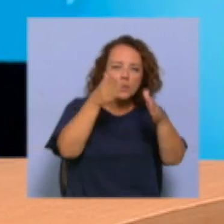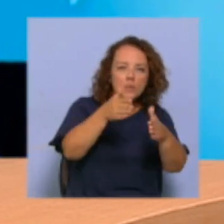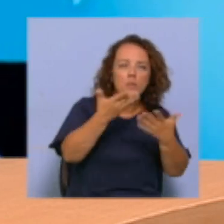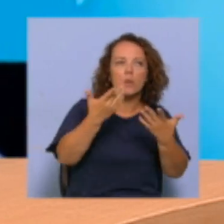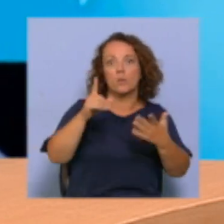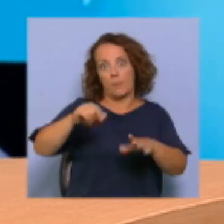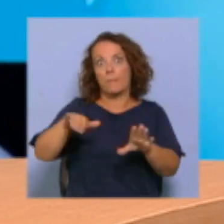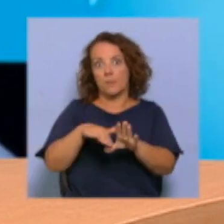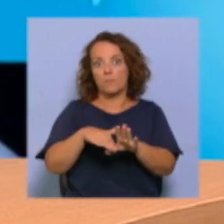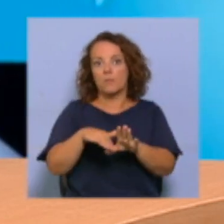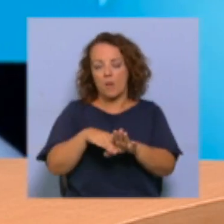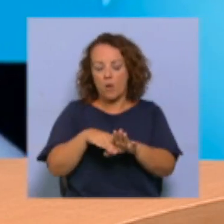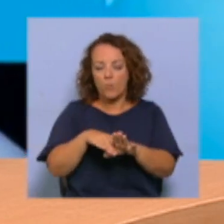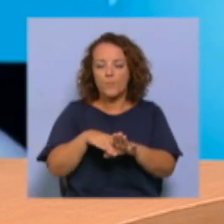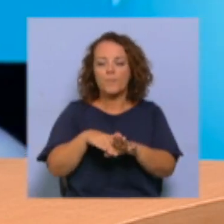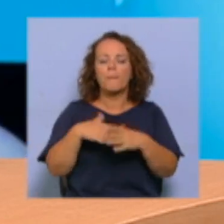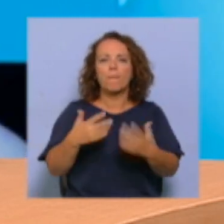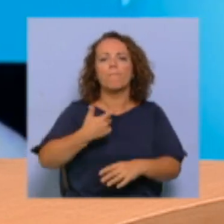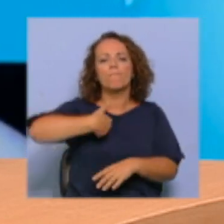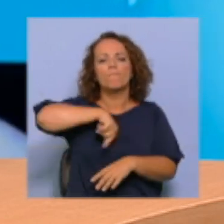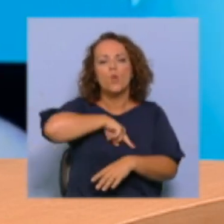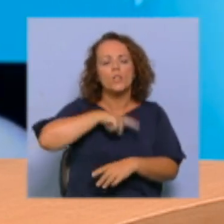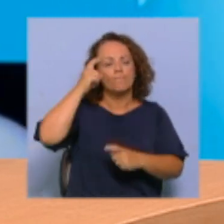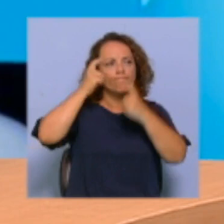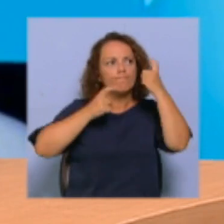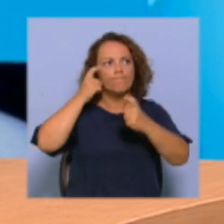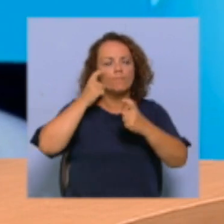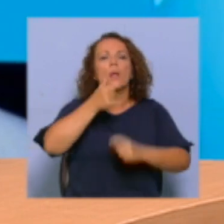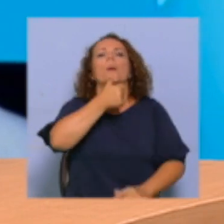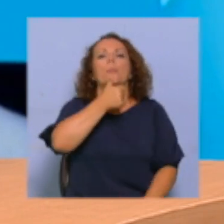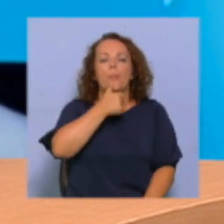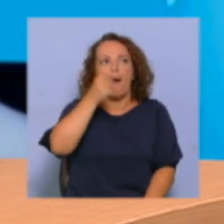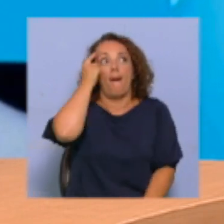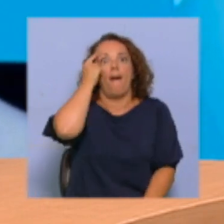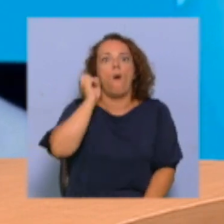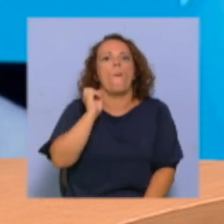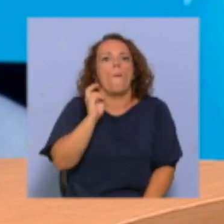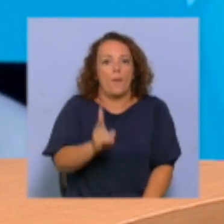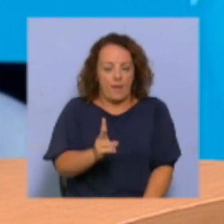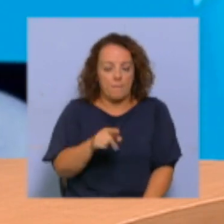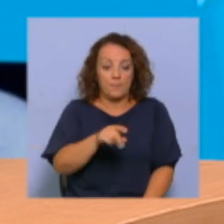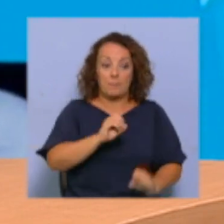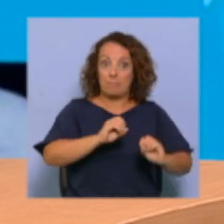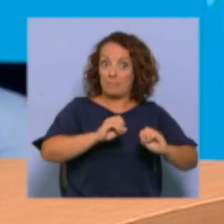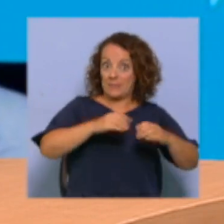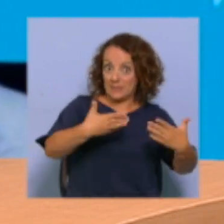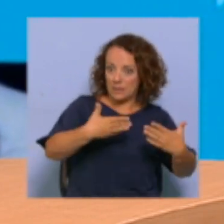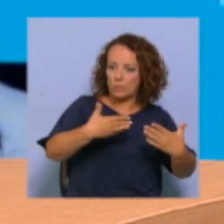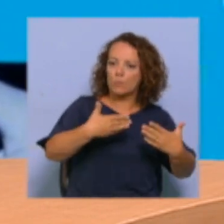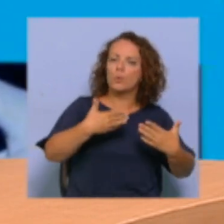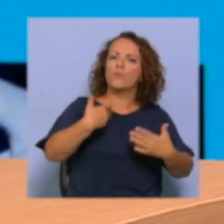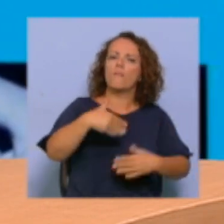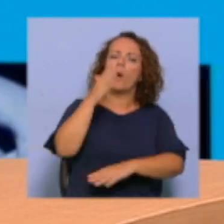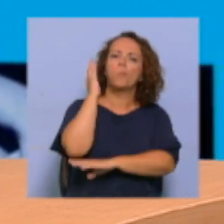participação também. E, portanto, nós o que é que andámos à volta? Pensámos, ok, vamos ter um primeiro momento de uma conferência,